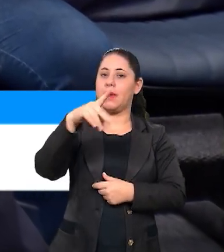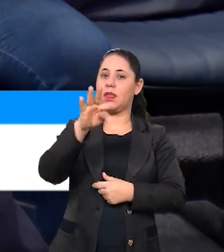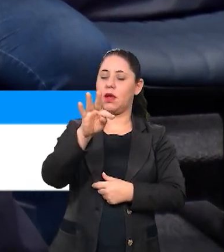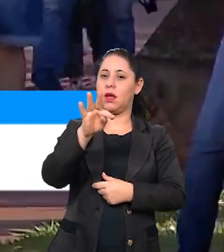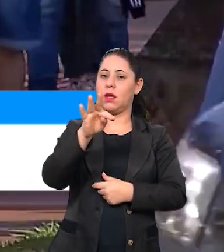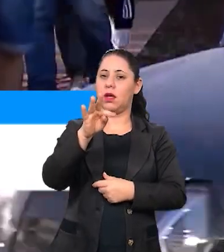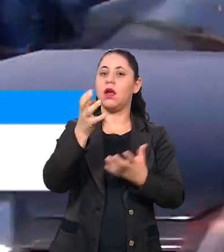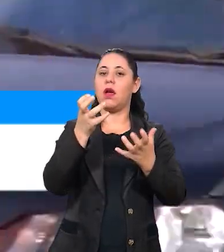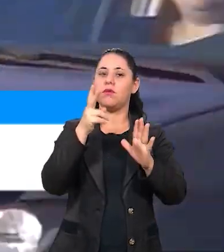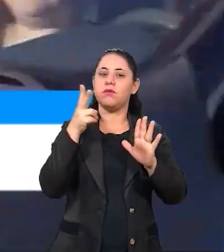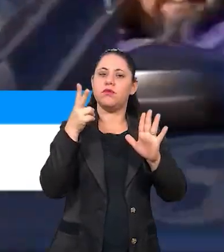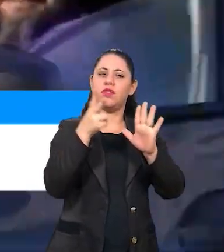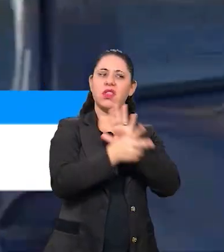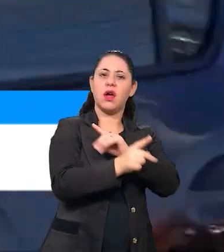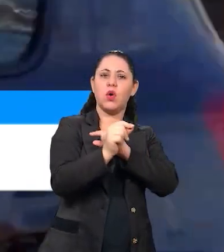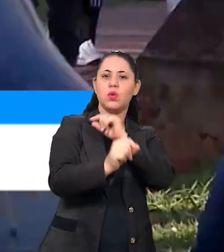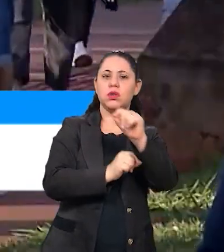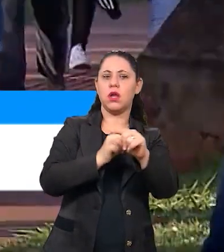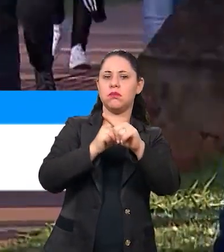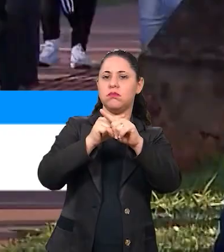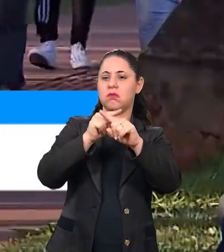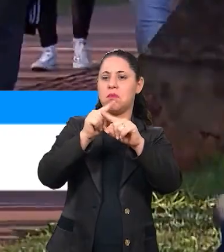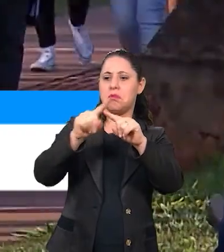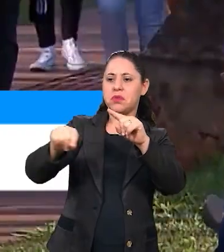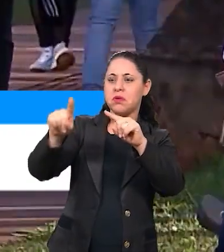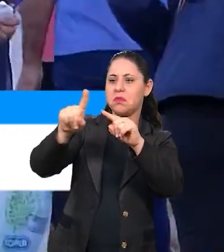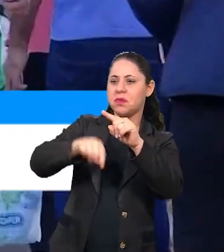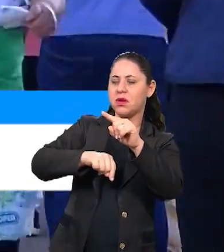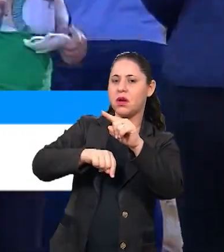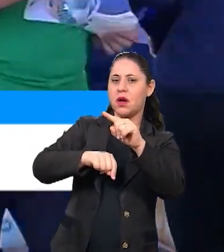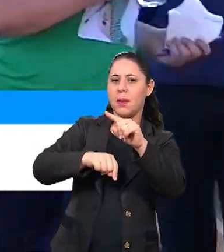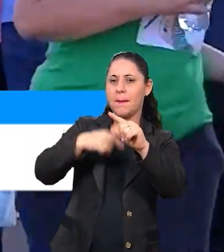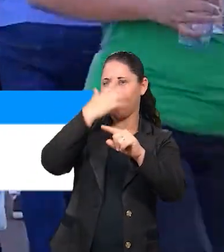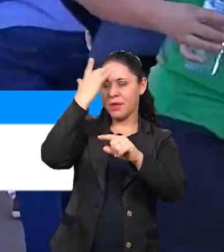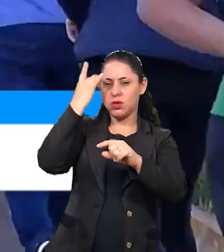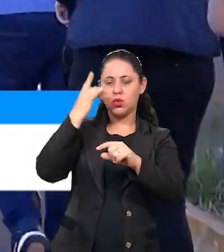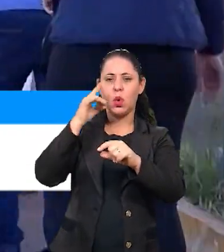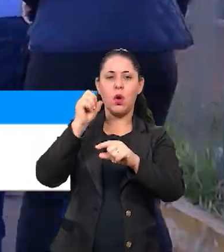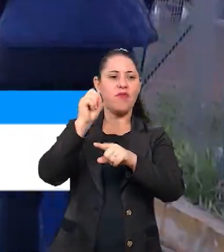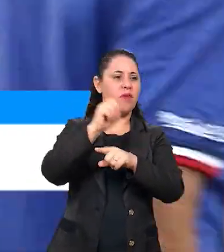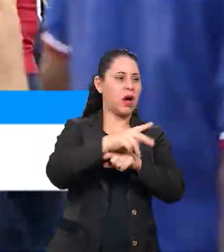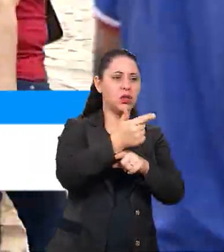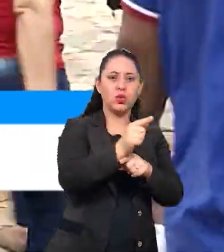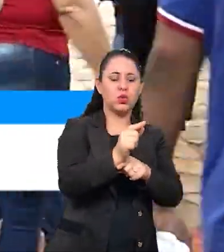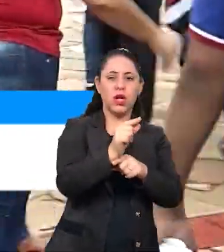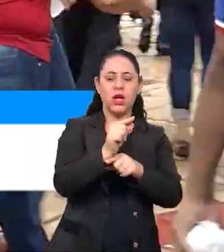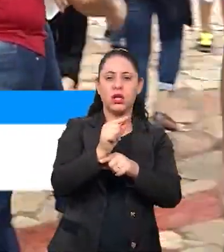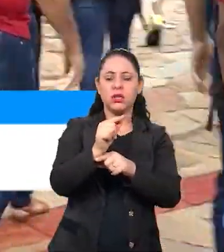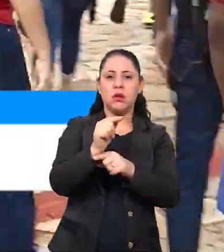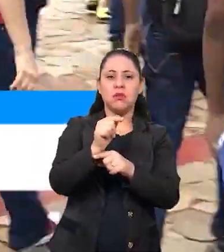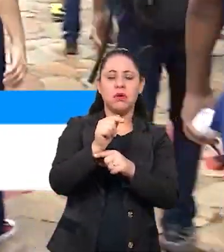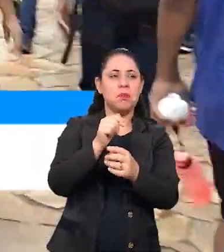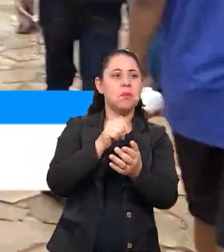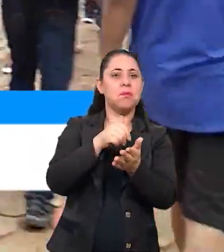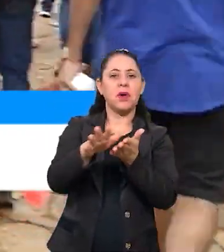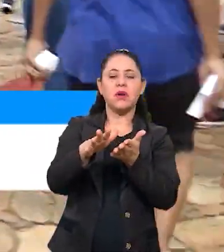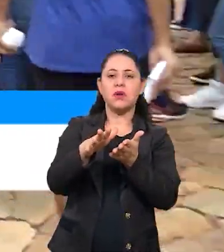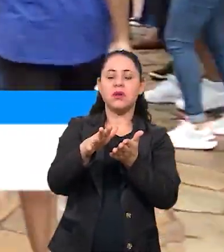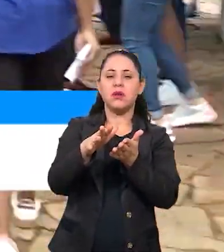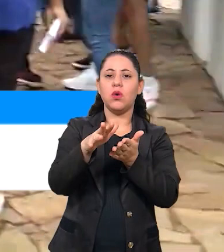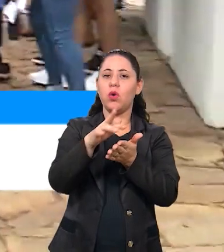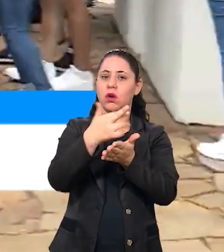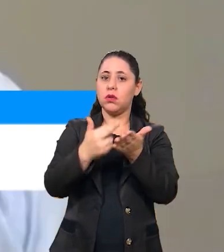do PT, que pretende vedar a eliminação de candidato classificado fora das vagas disponíveis